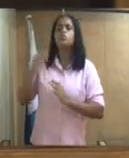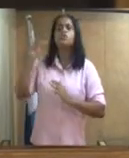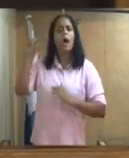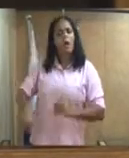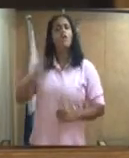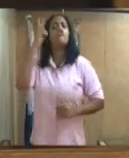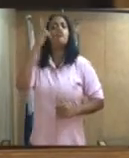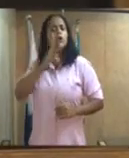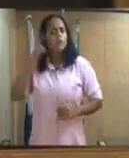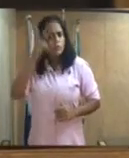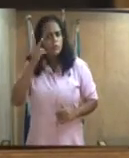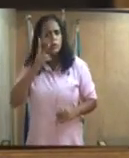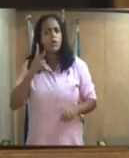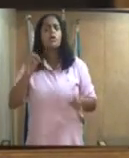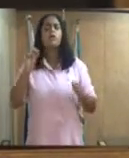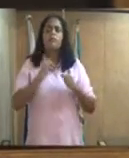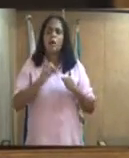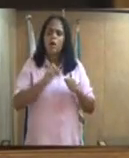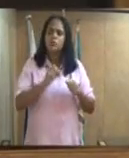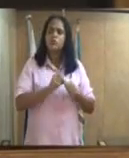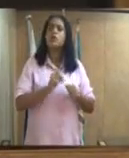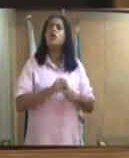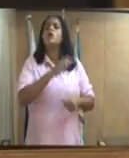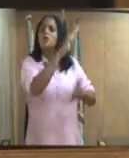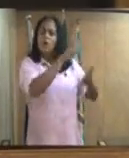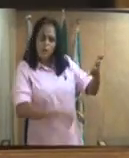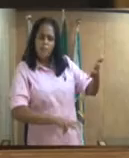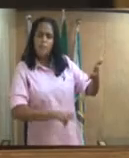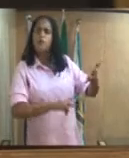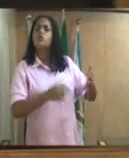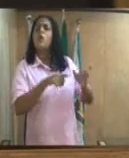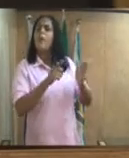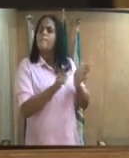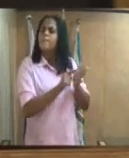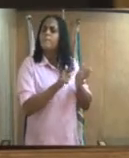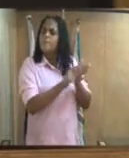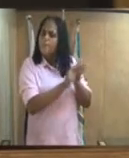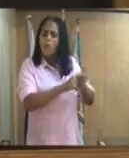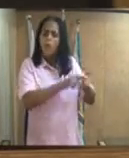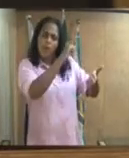isso. Foi dado publicidade do nosso requerimento.